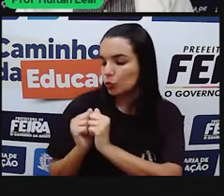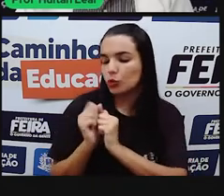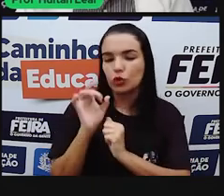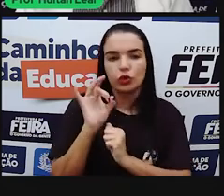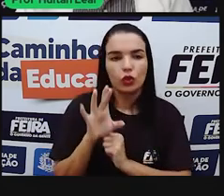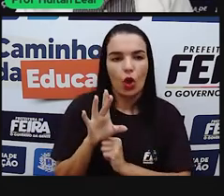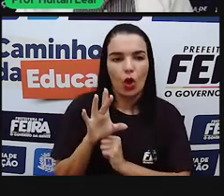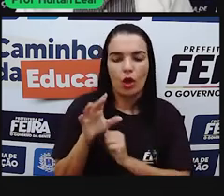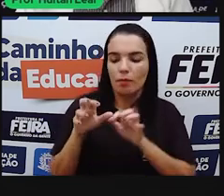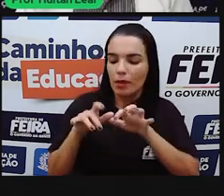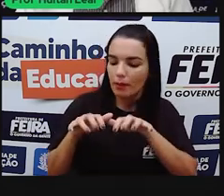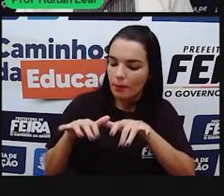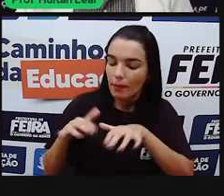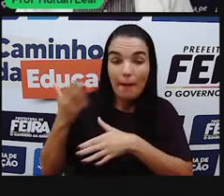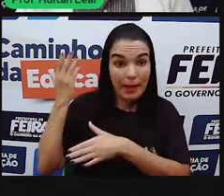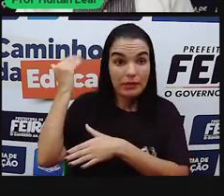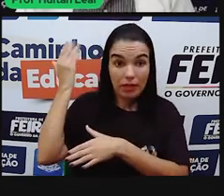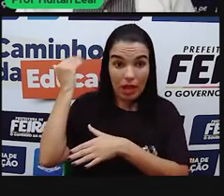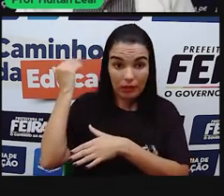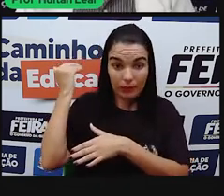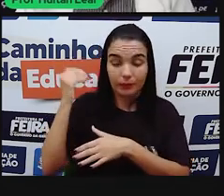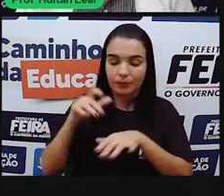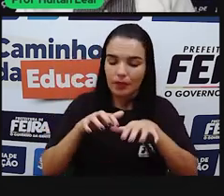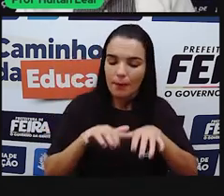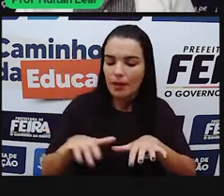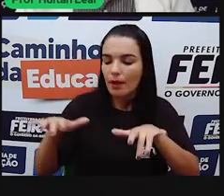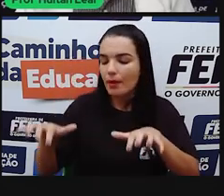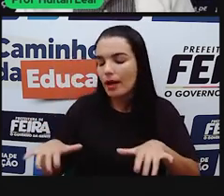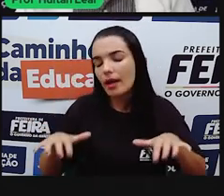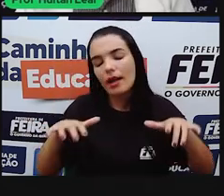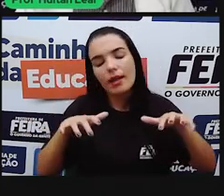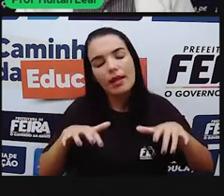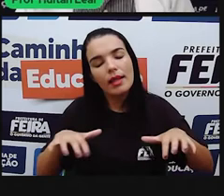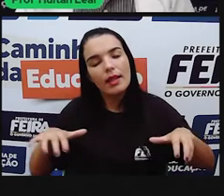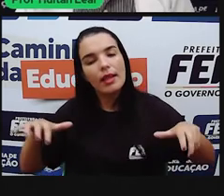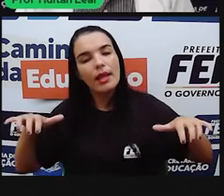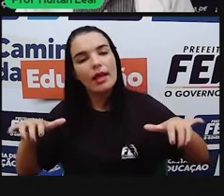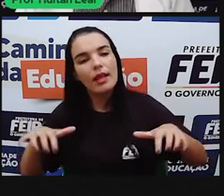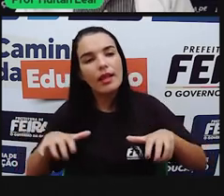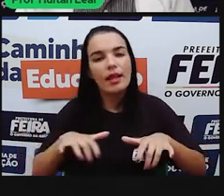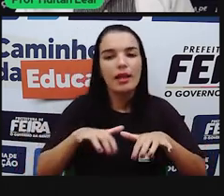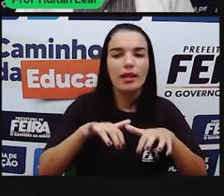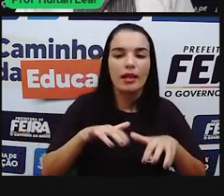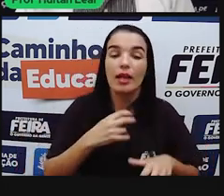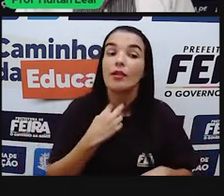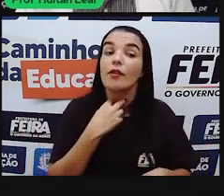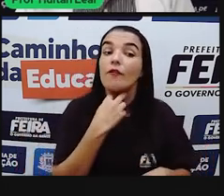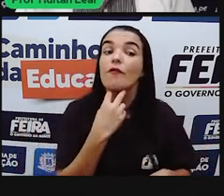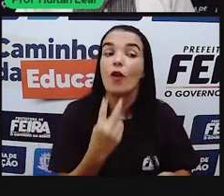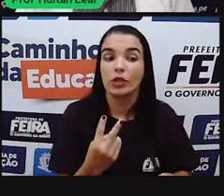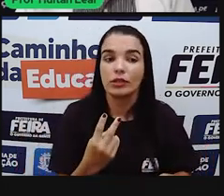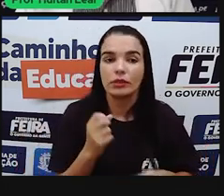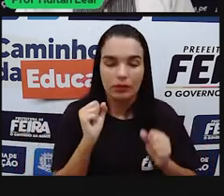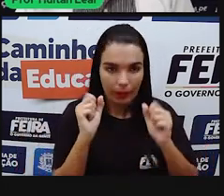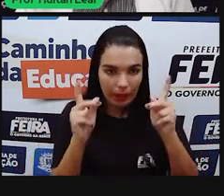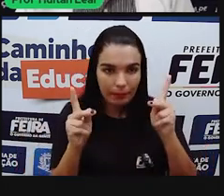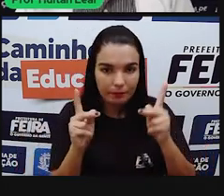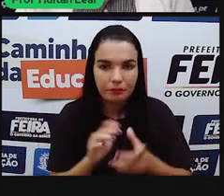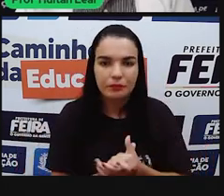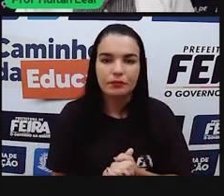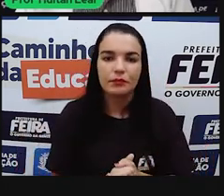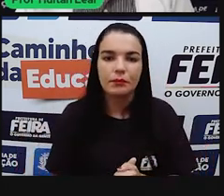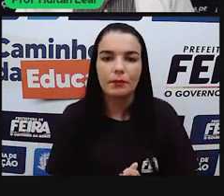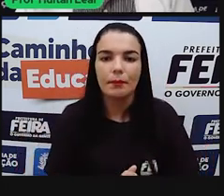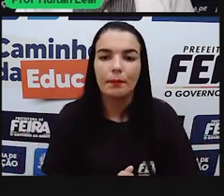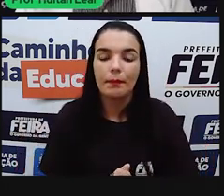tinha o acompanhamento do piano. Então, eram composições feitas para voz e piano. Esse autor, você pode